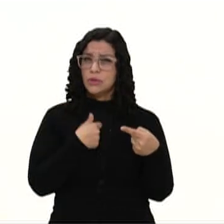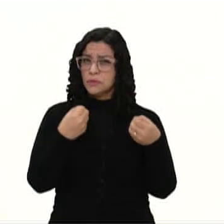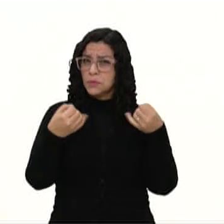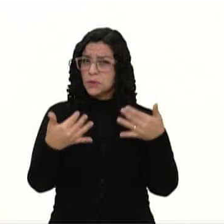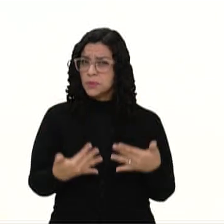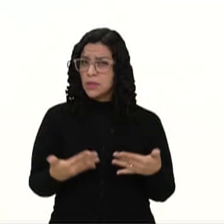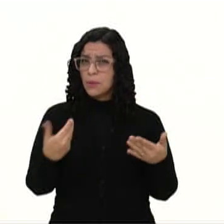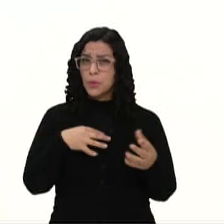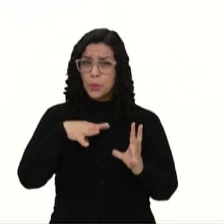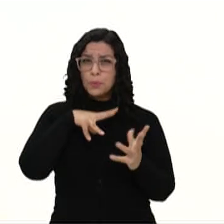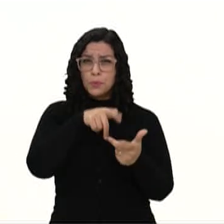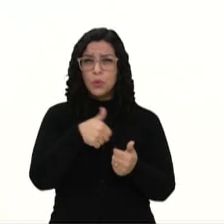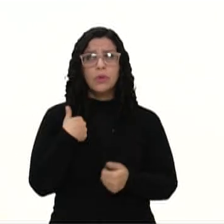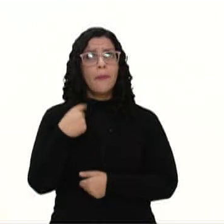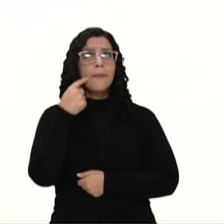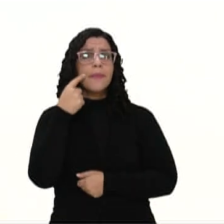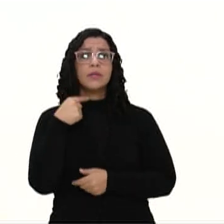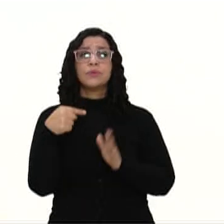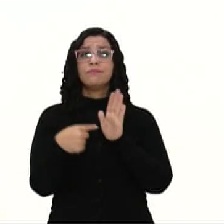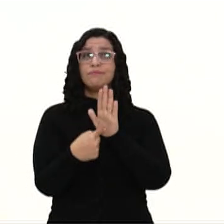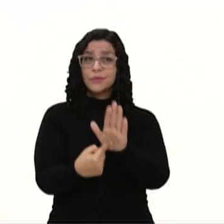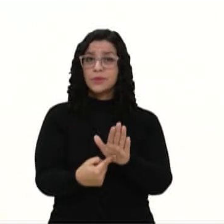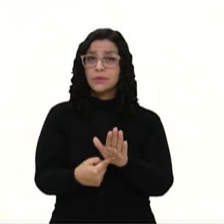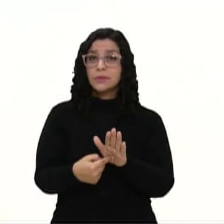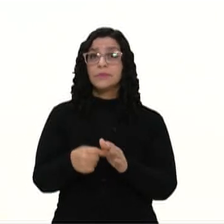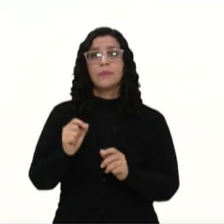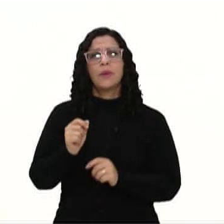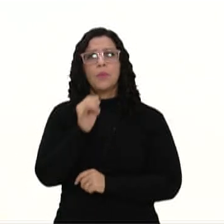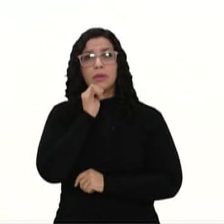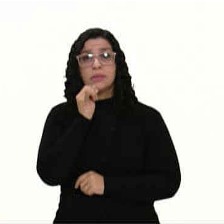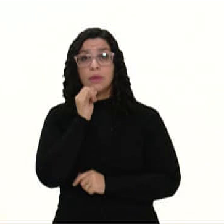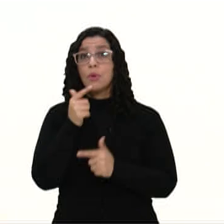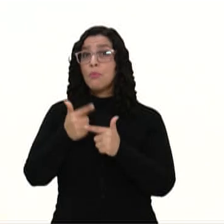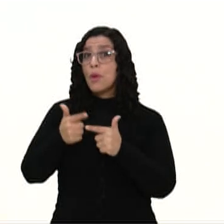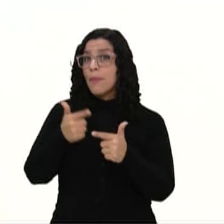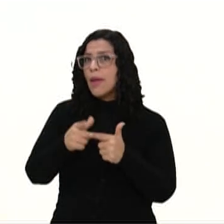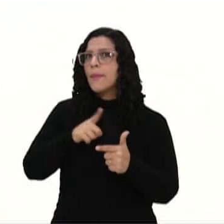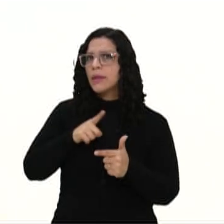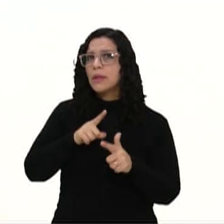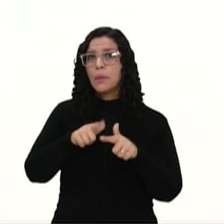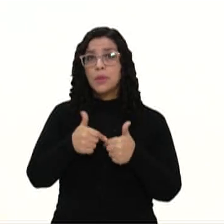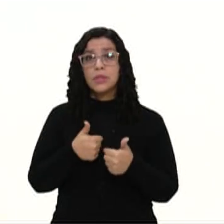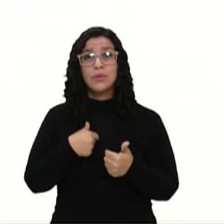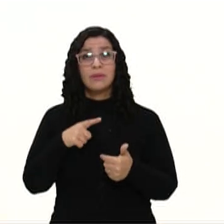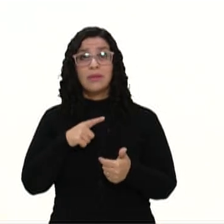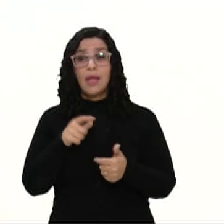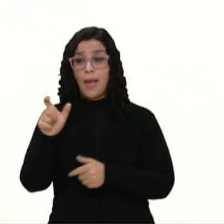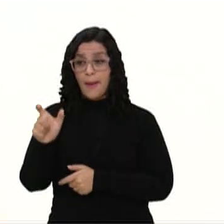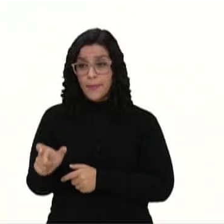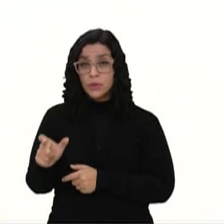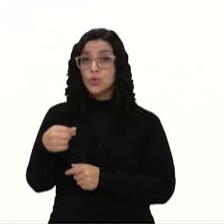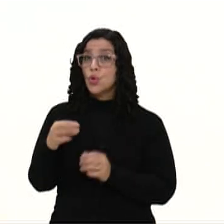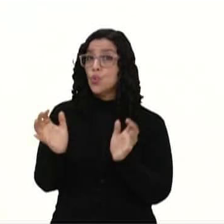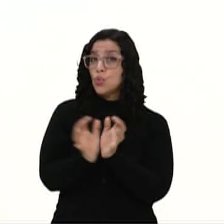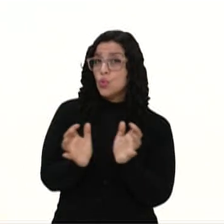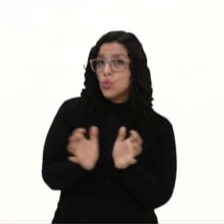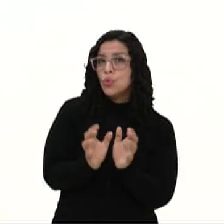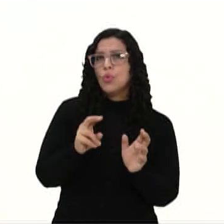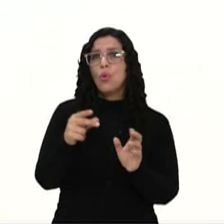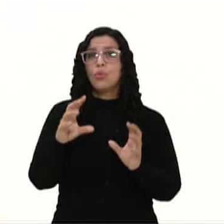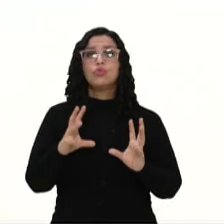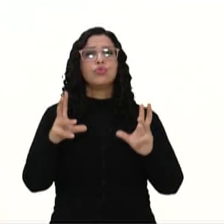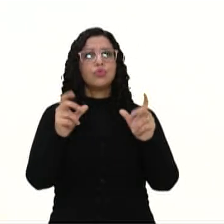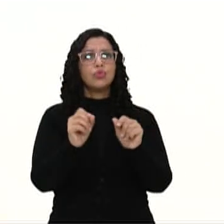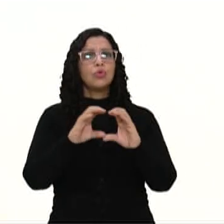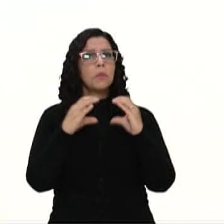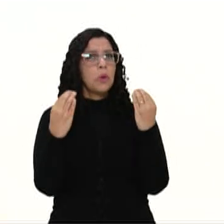queremos demonstrar para o mundo algo que pensamos são, por exemplo, um momento problemático em que envolvia um indivíduo, um grupo ou